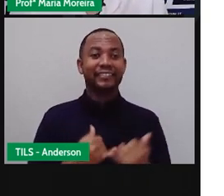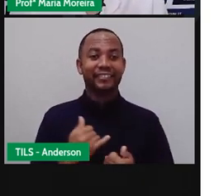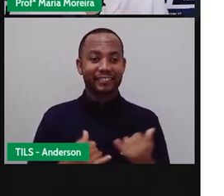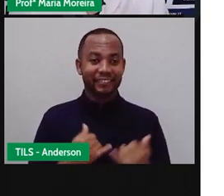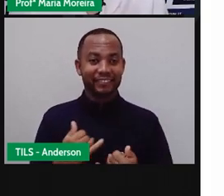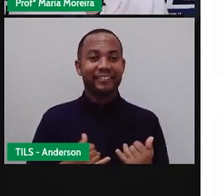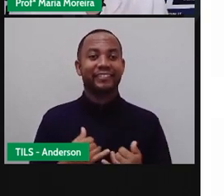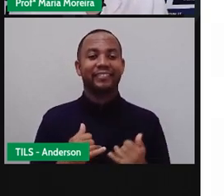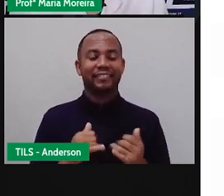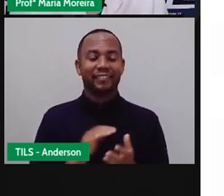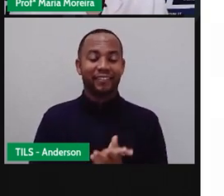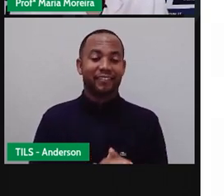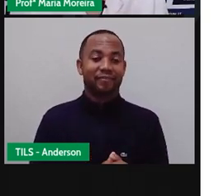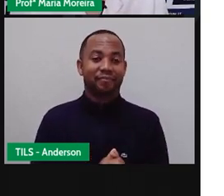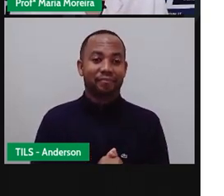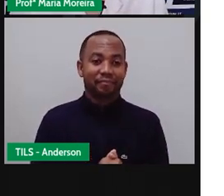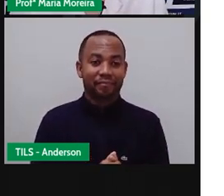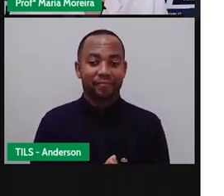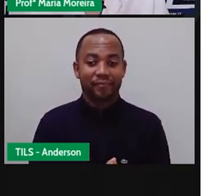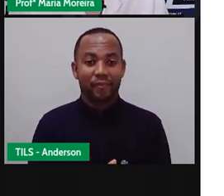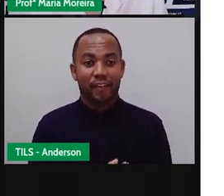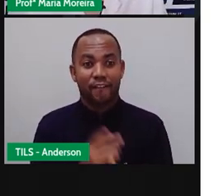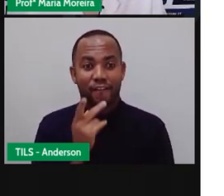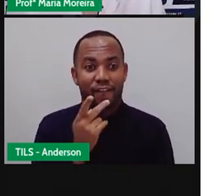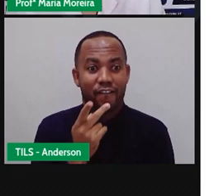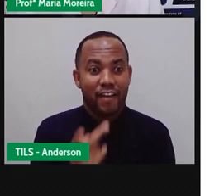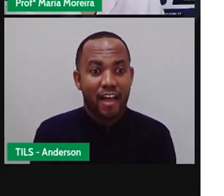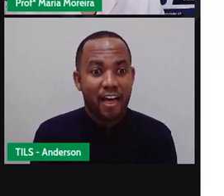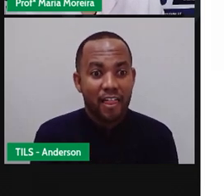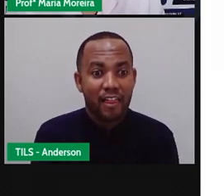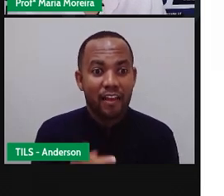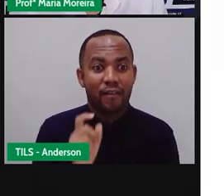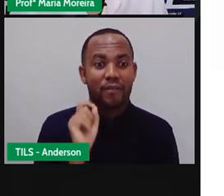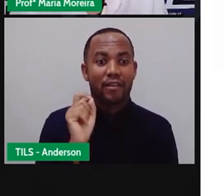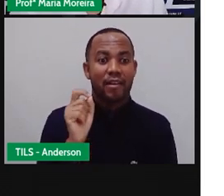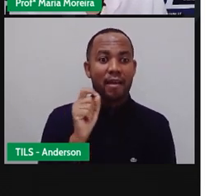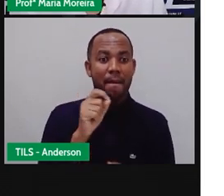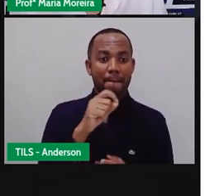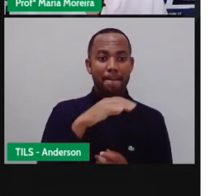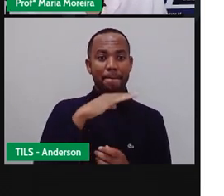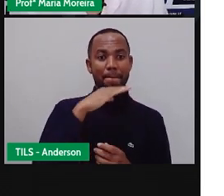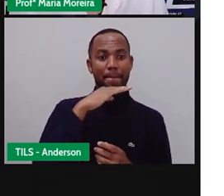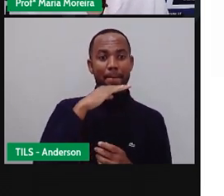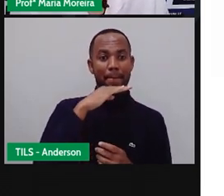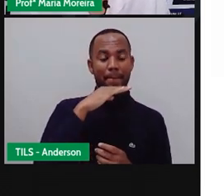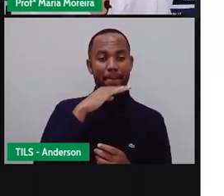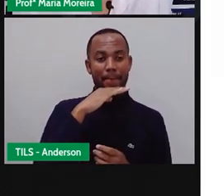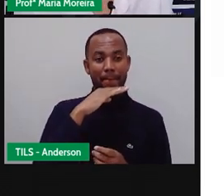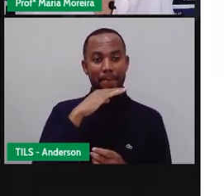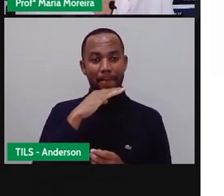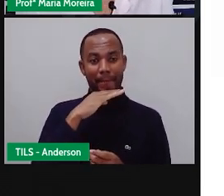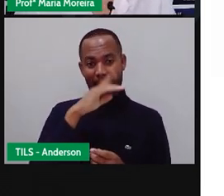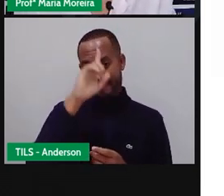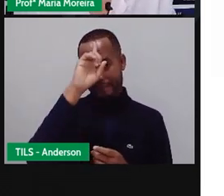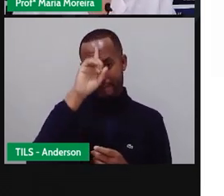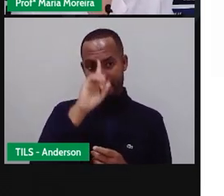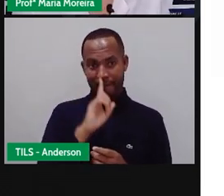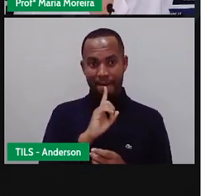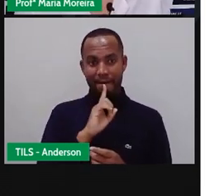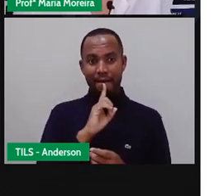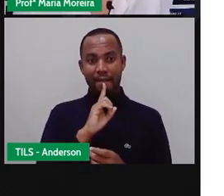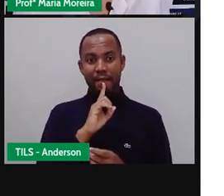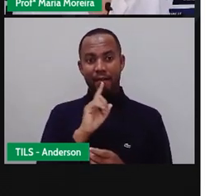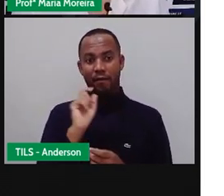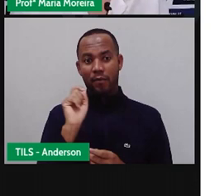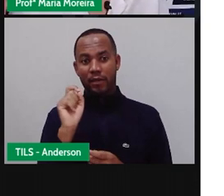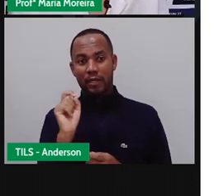e já né e é complicado porque você diz a manga é amarela quando chega no final não